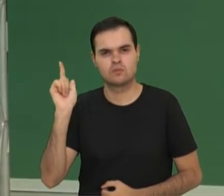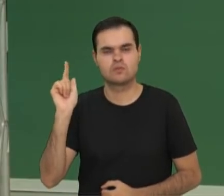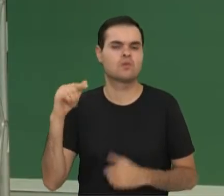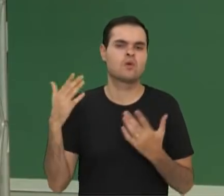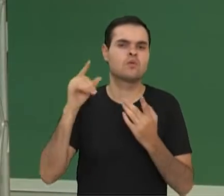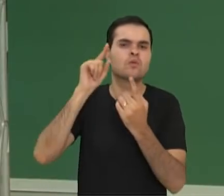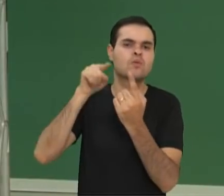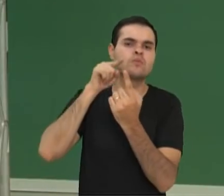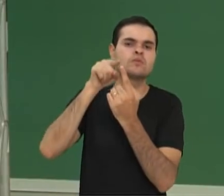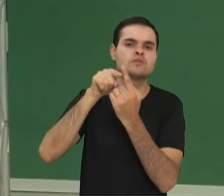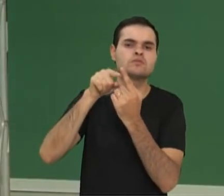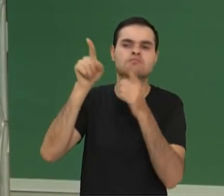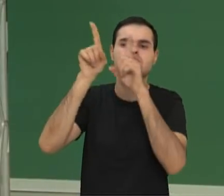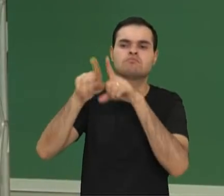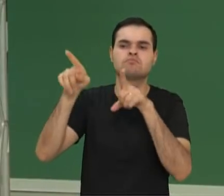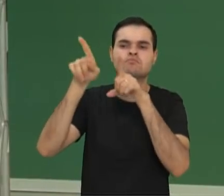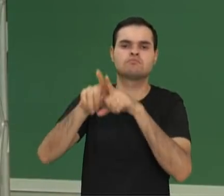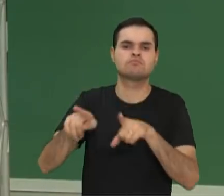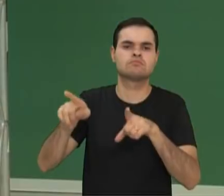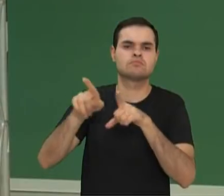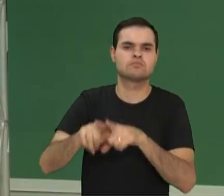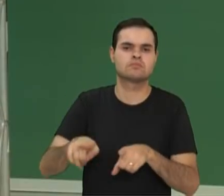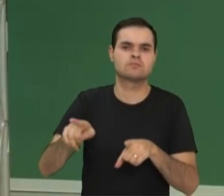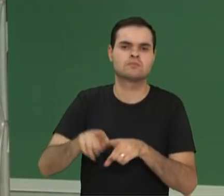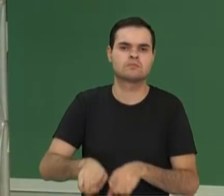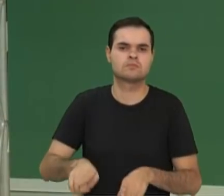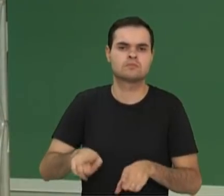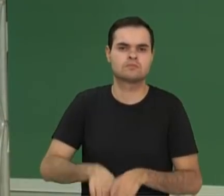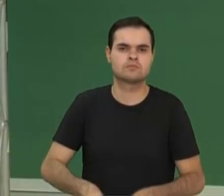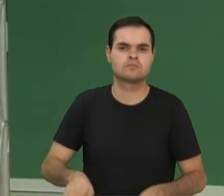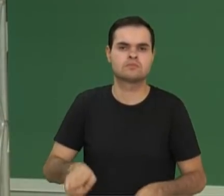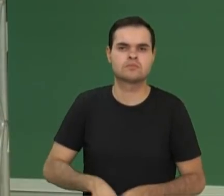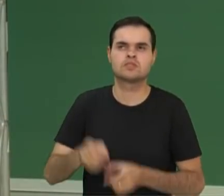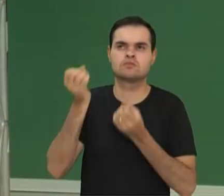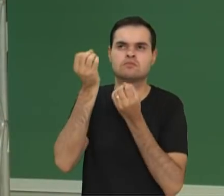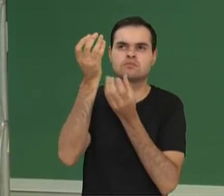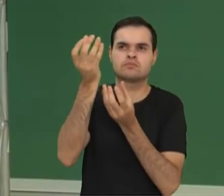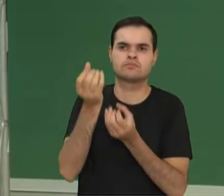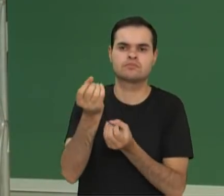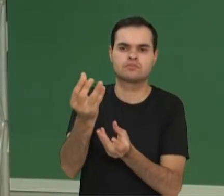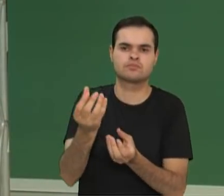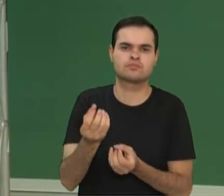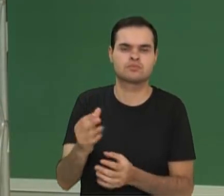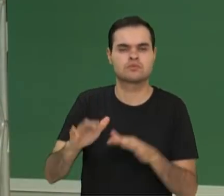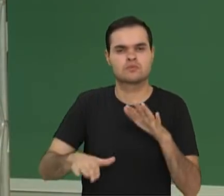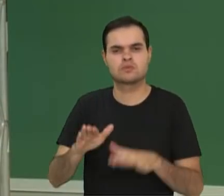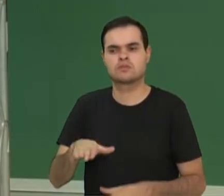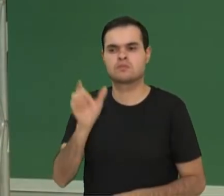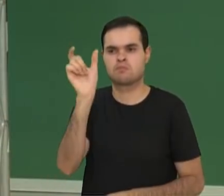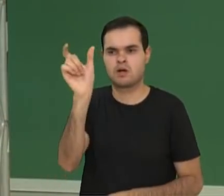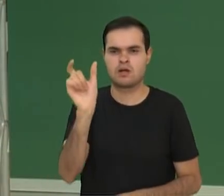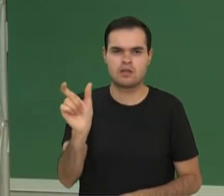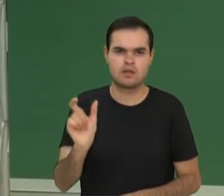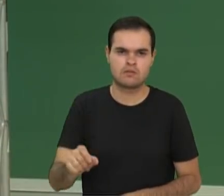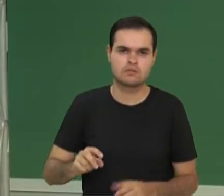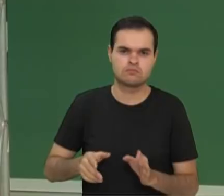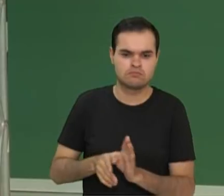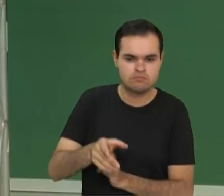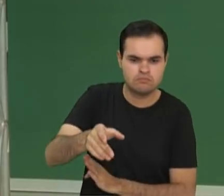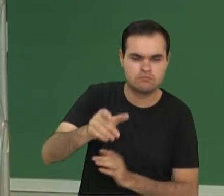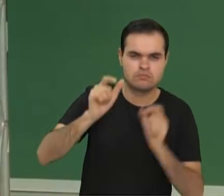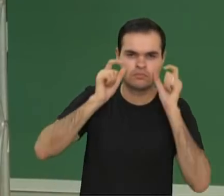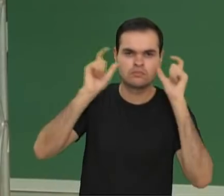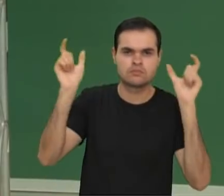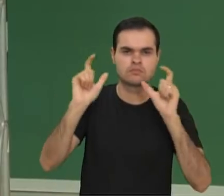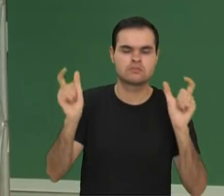qual é o objetivo dele repetir expressões, palavras que têm o objetivo de trazer uma advertência, trazer